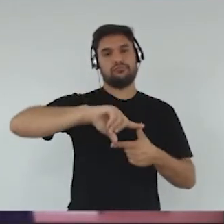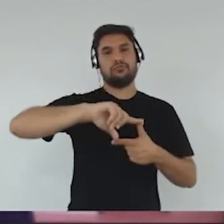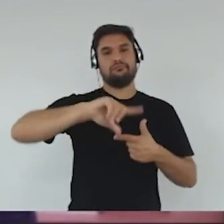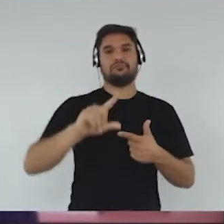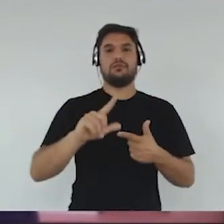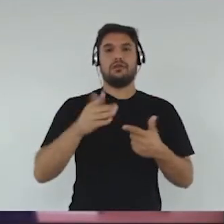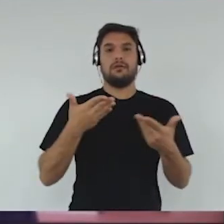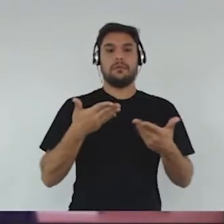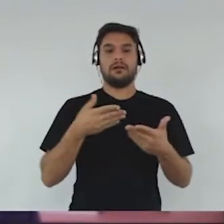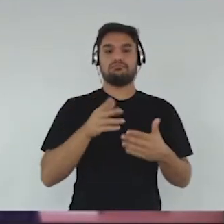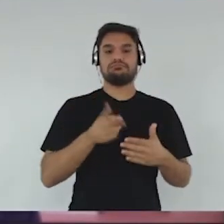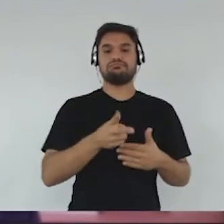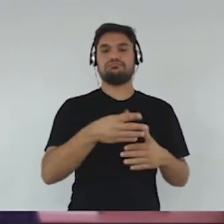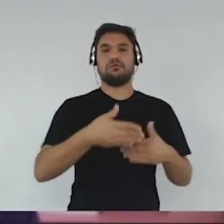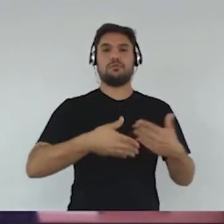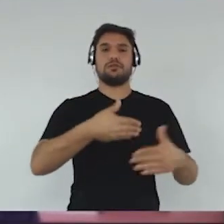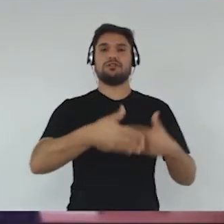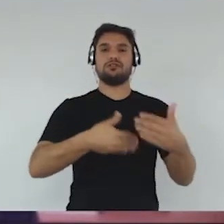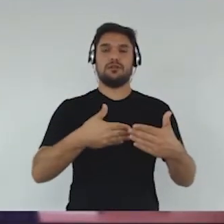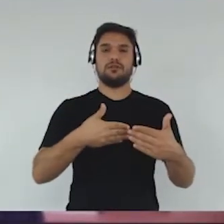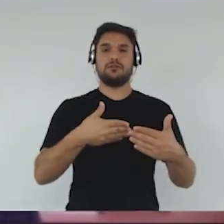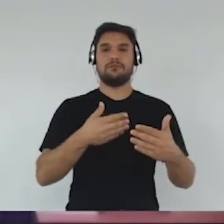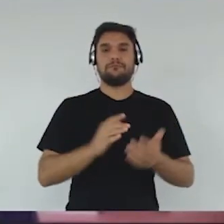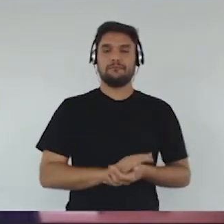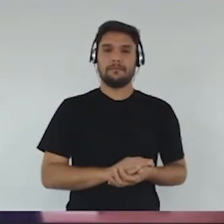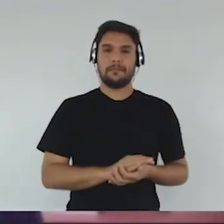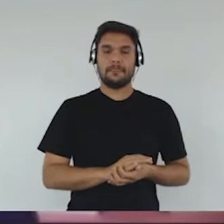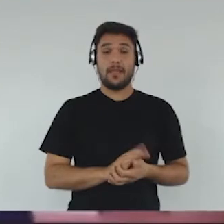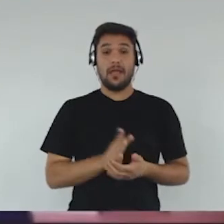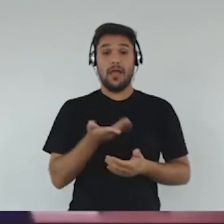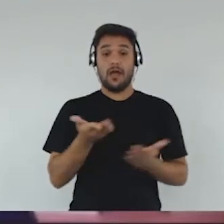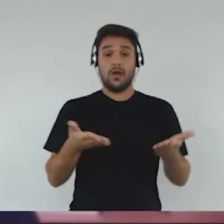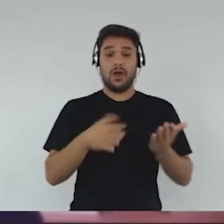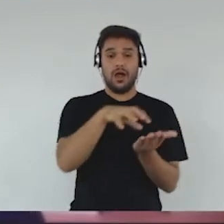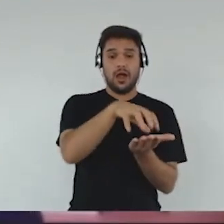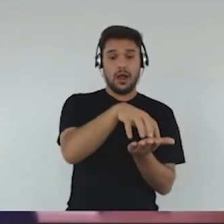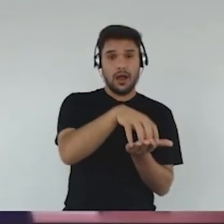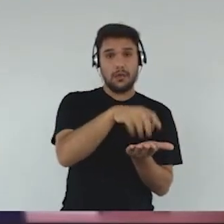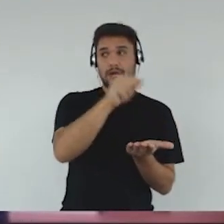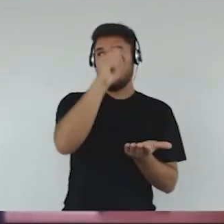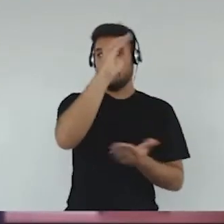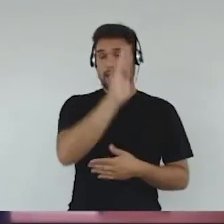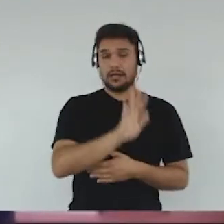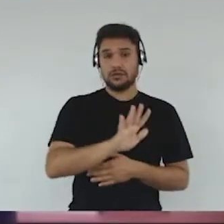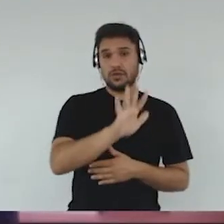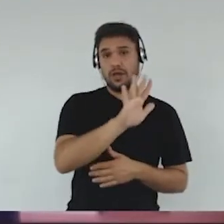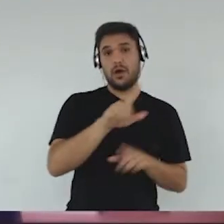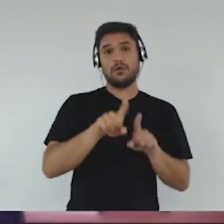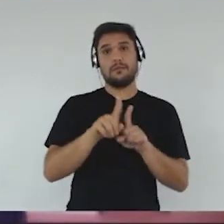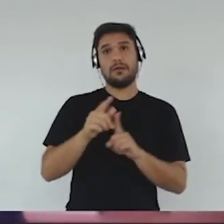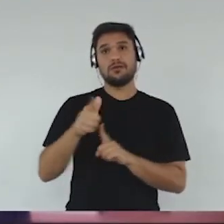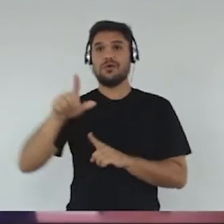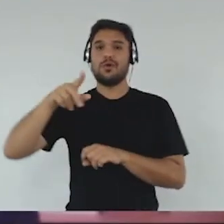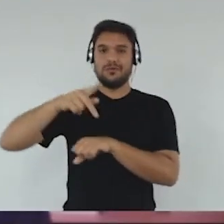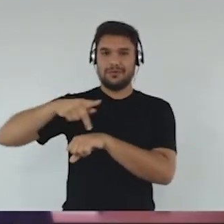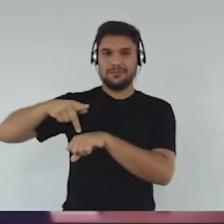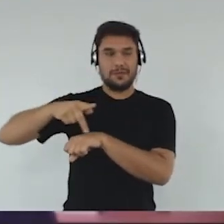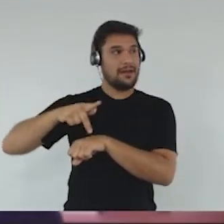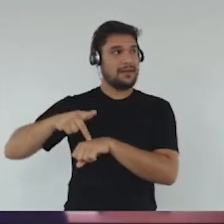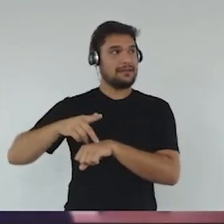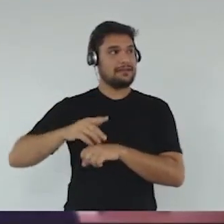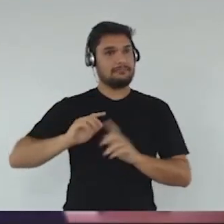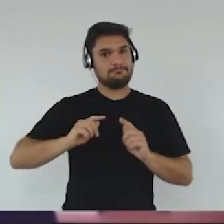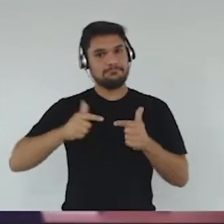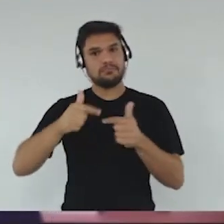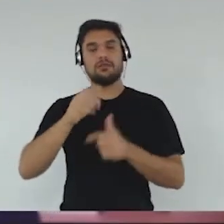na condução dos procedimentos arbitrais. E as câmaras, tanto nacionais quanto internacionais, agiram